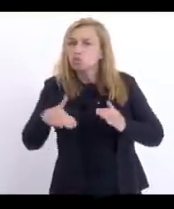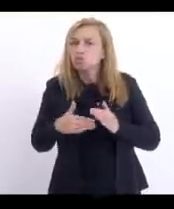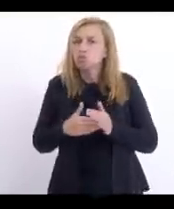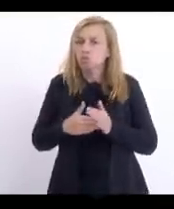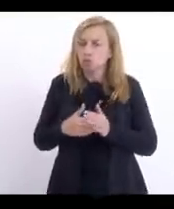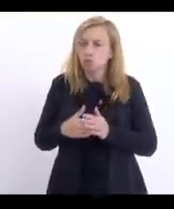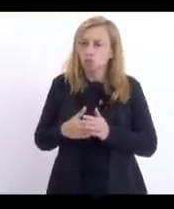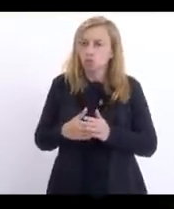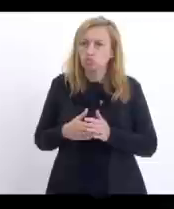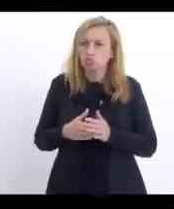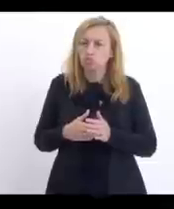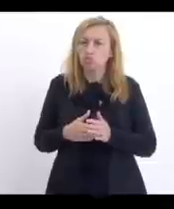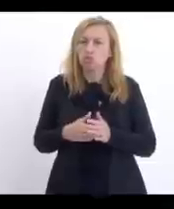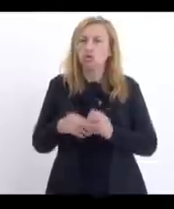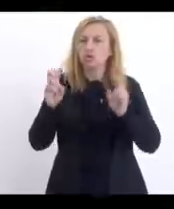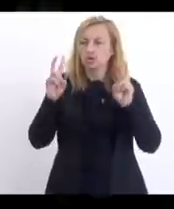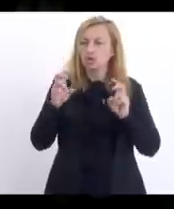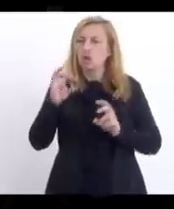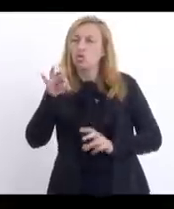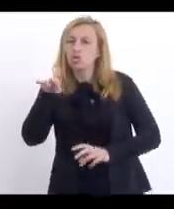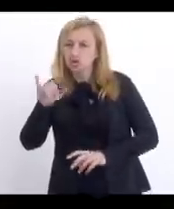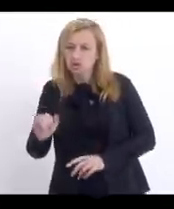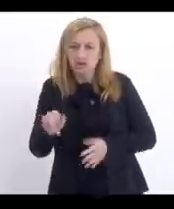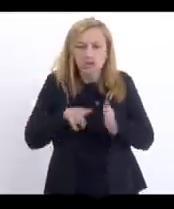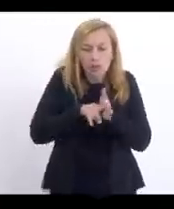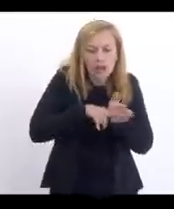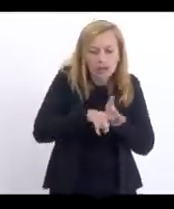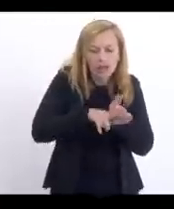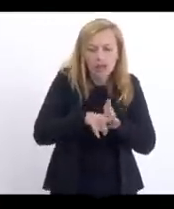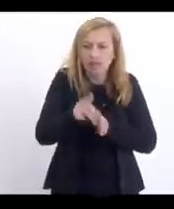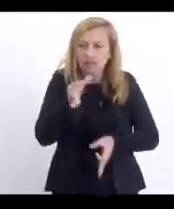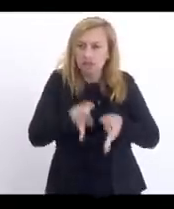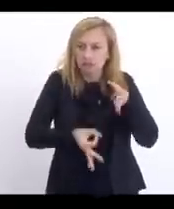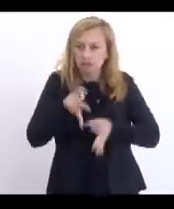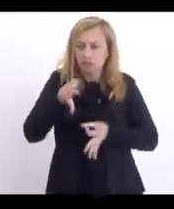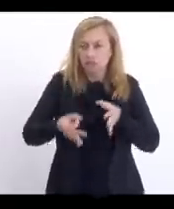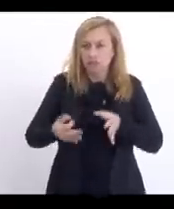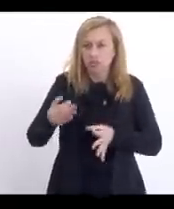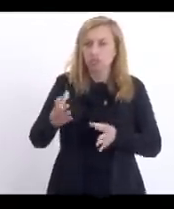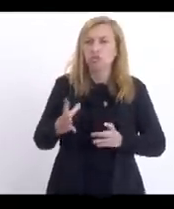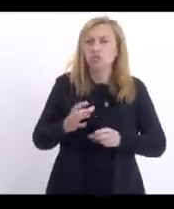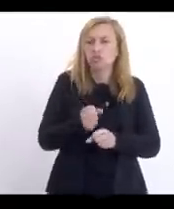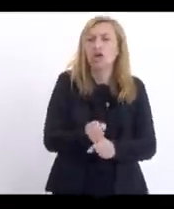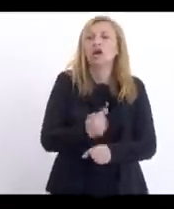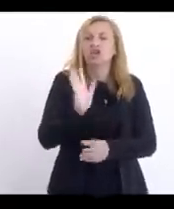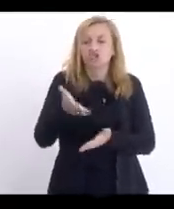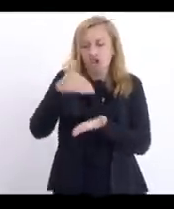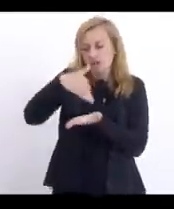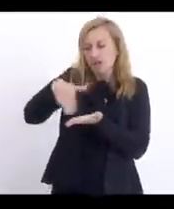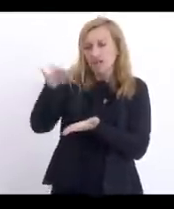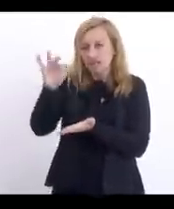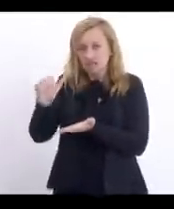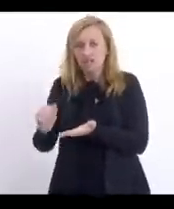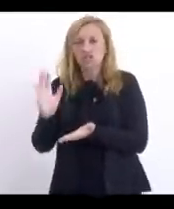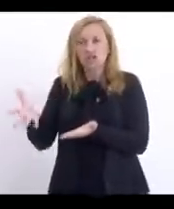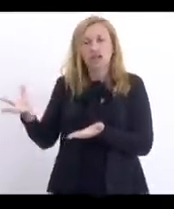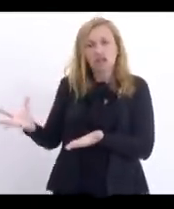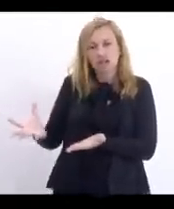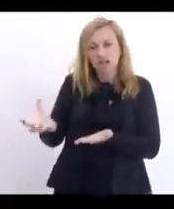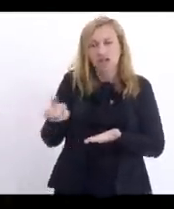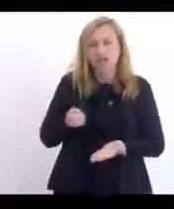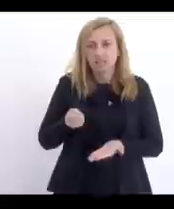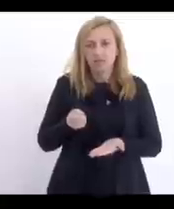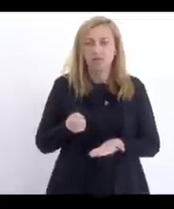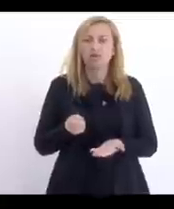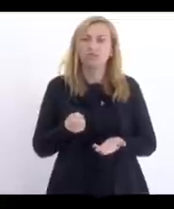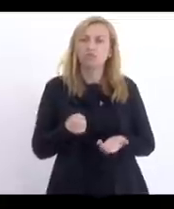da CODIM. Já está sob análise do Tribunal de Contas. A Fazenda já recebeu os elementos da CODIM em